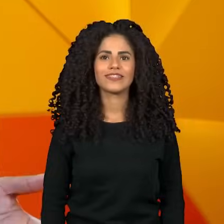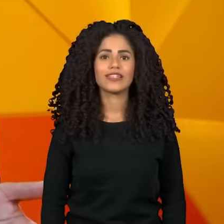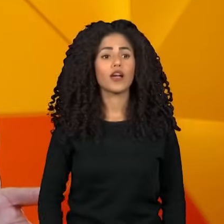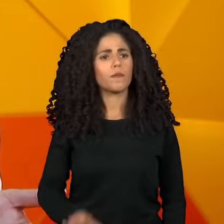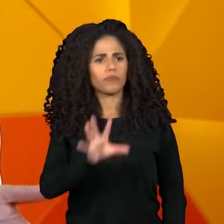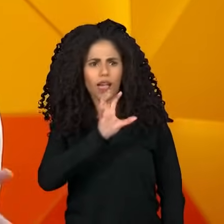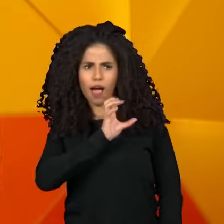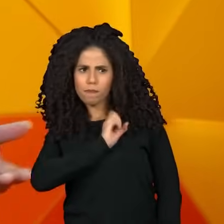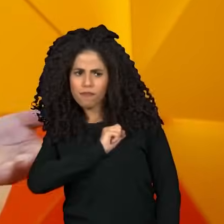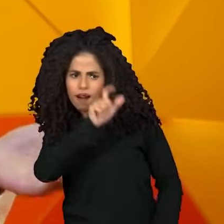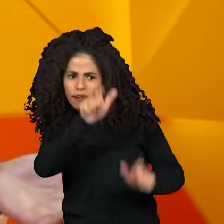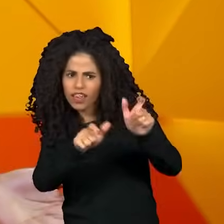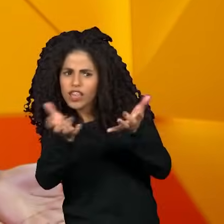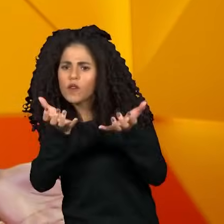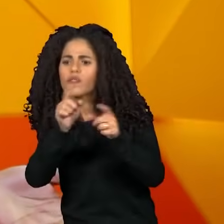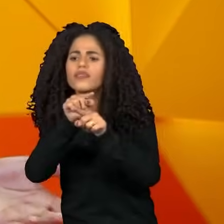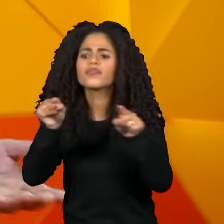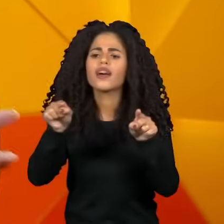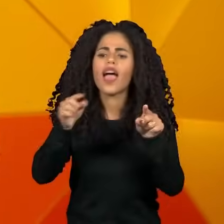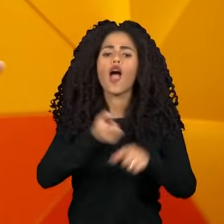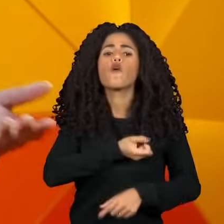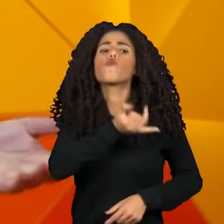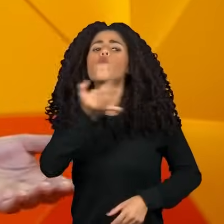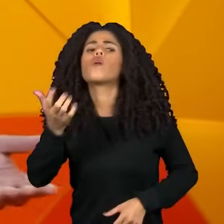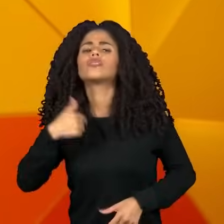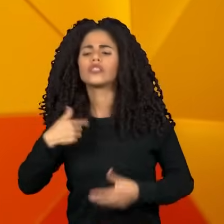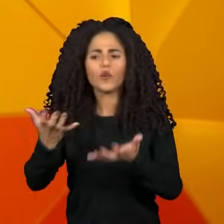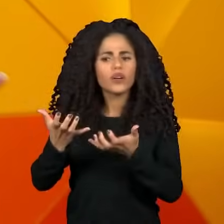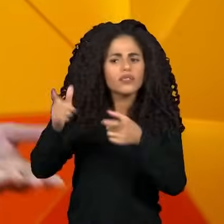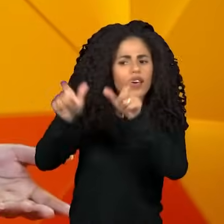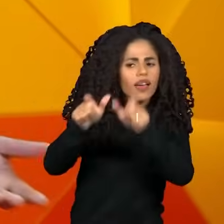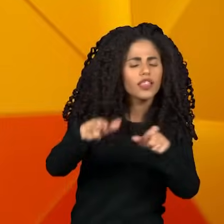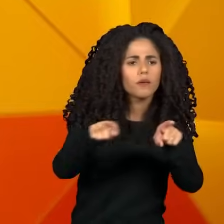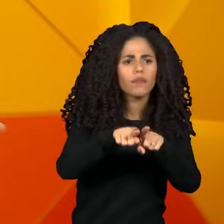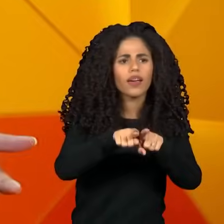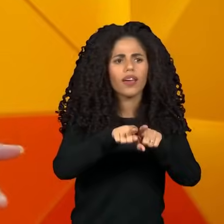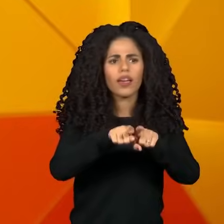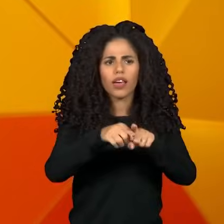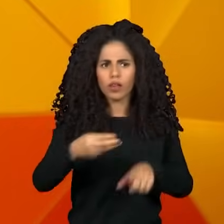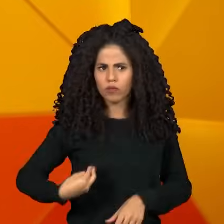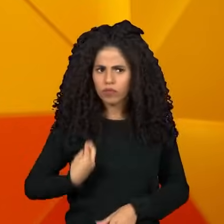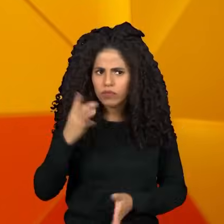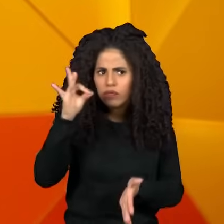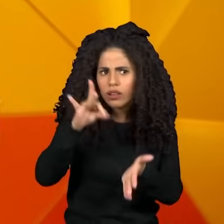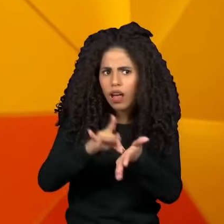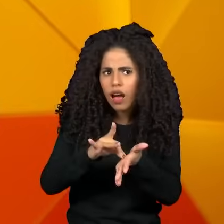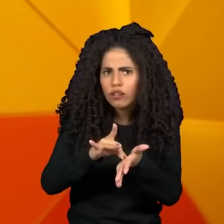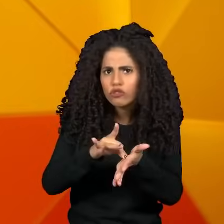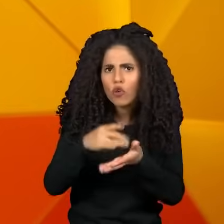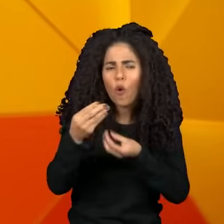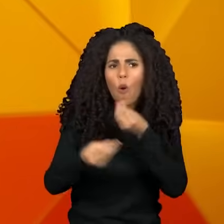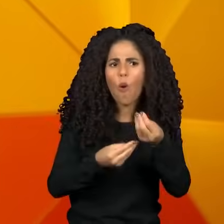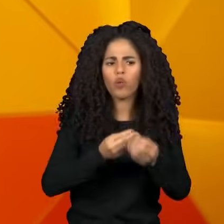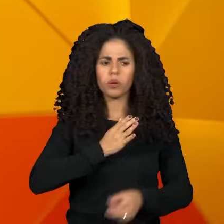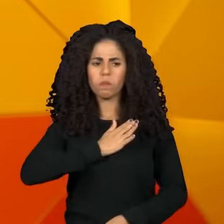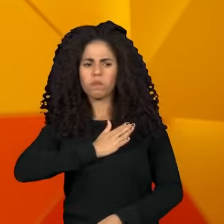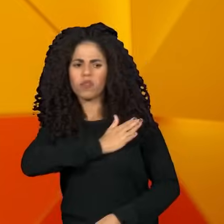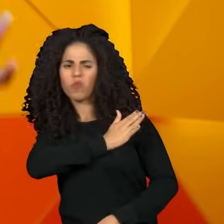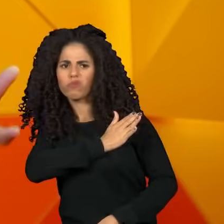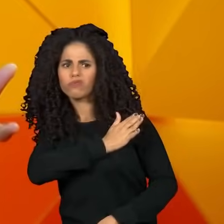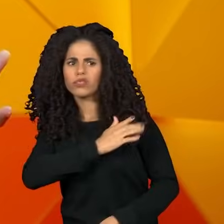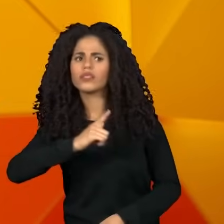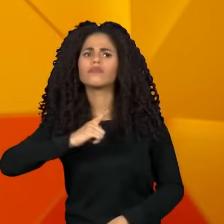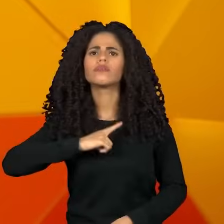Amar quem a gente quiser, quando a gente quiser. Não sei se essa é uma realidade possível em um país com tanto preconceito,